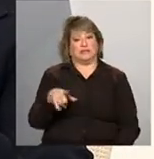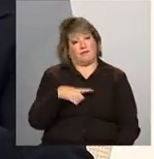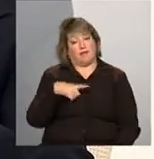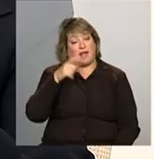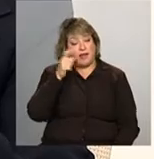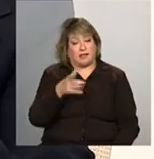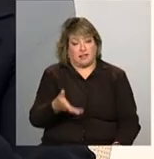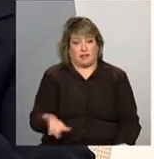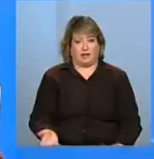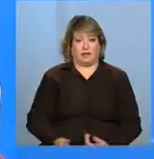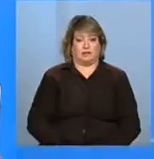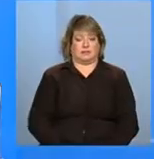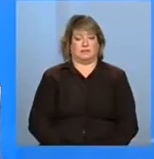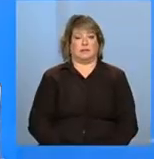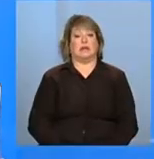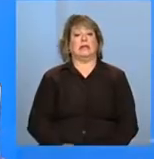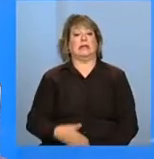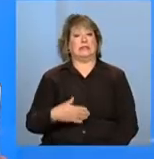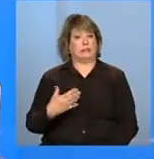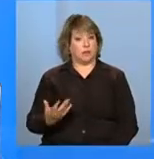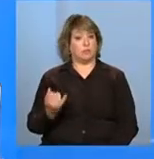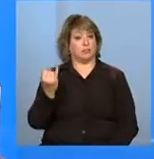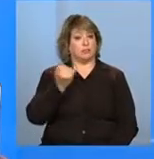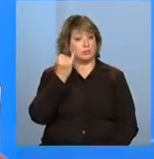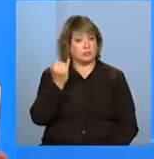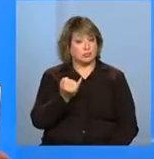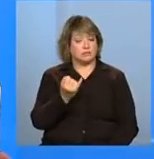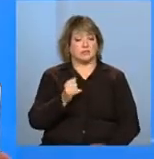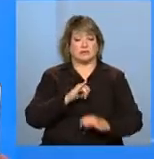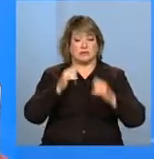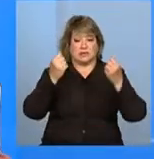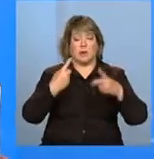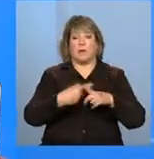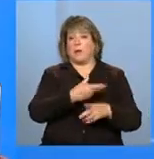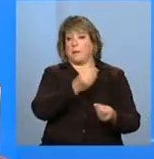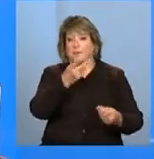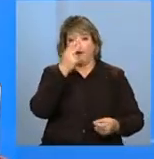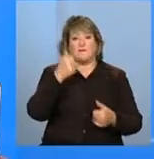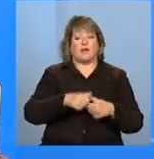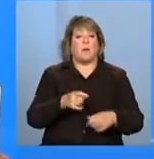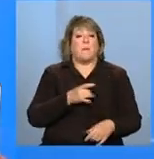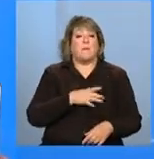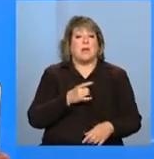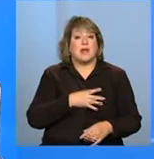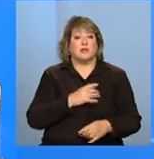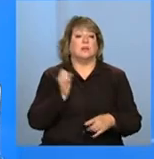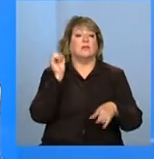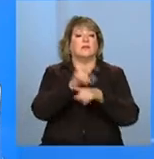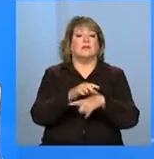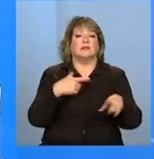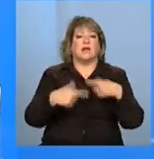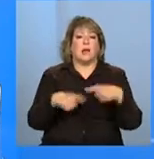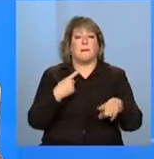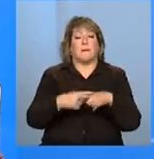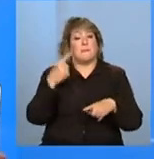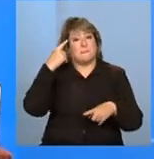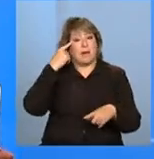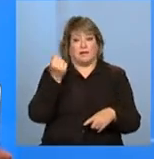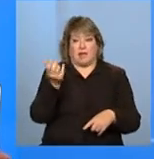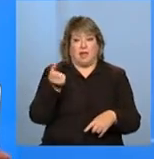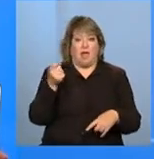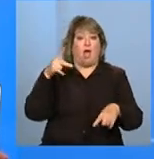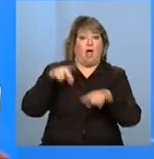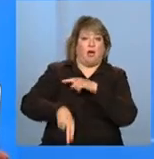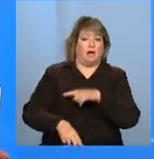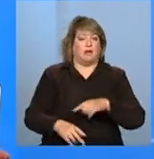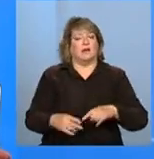não é? Então, é importante a gente afirmar isso, né? Porque as pessoas ficam com medo de dar esse passo e, de repente, não dá certo e depois perder o